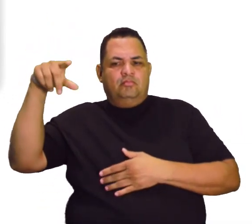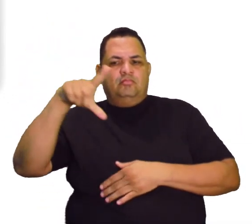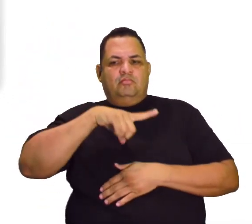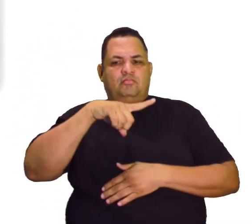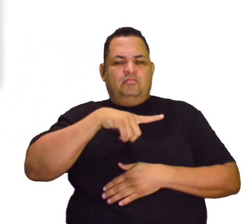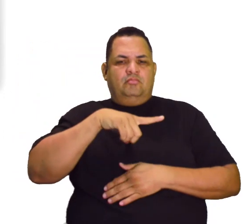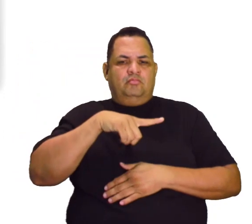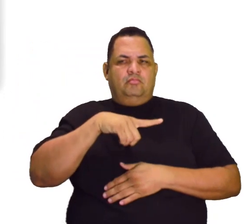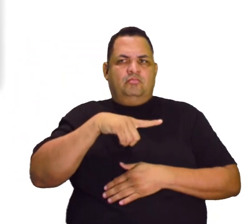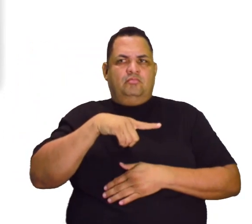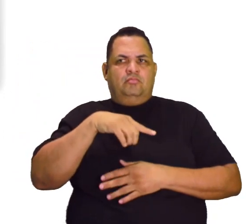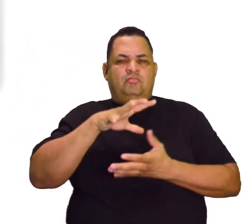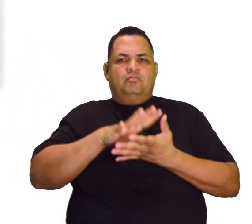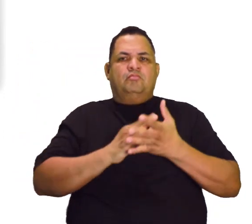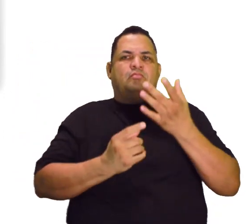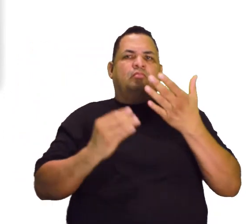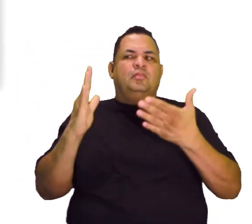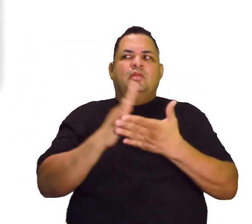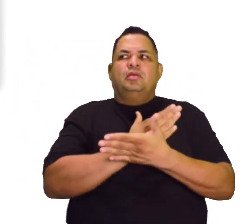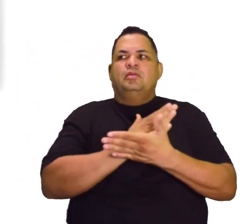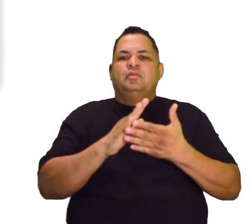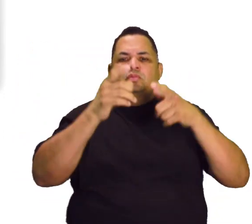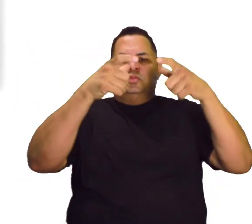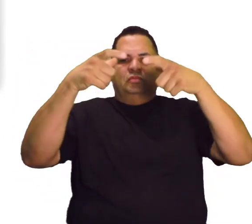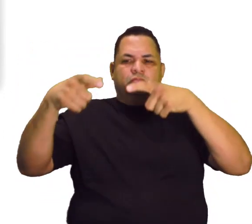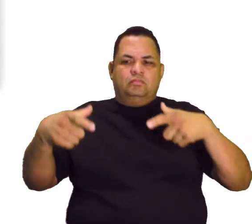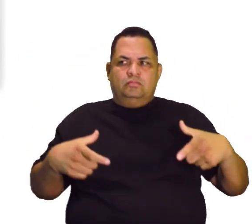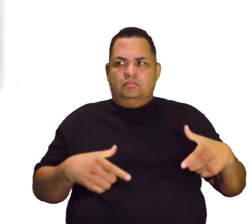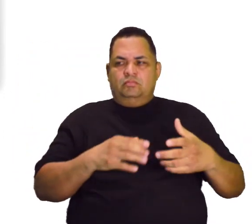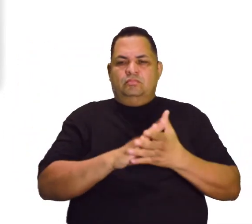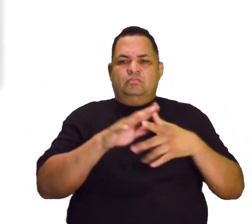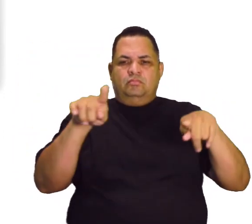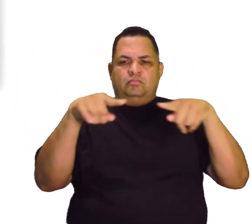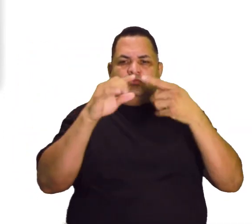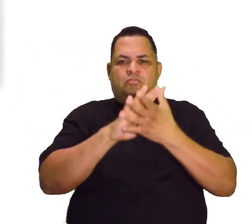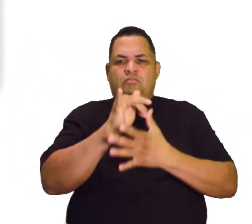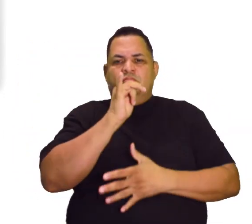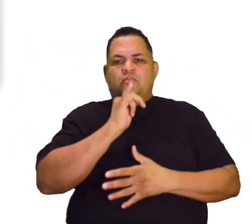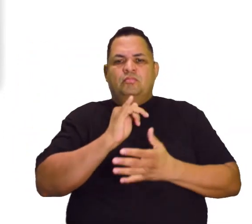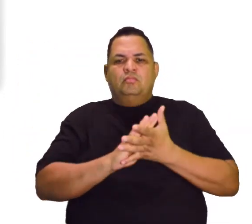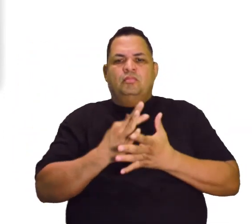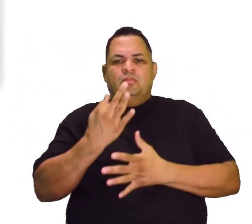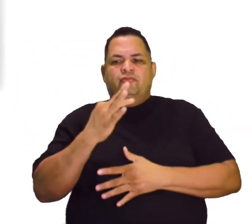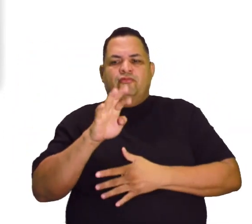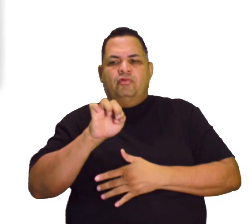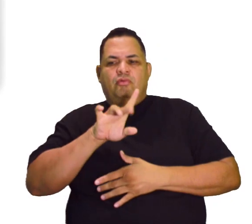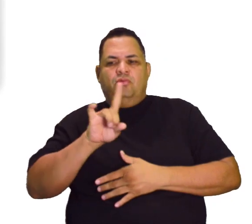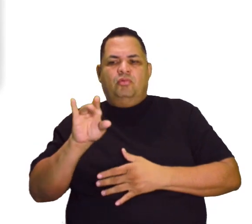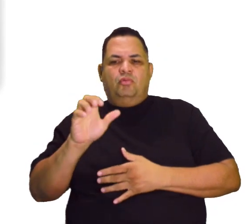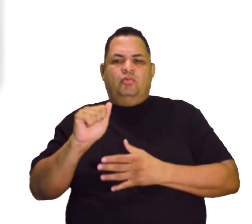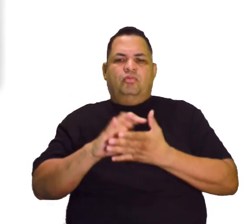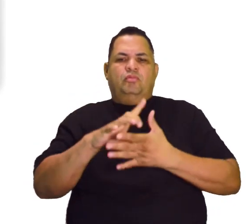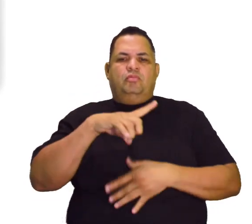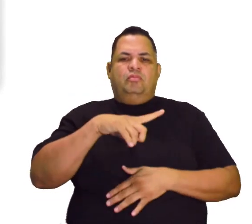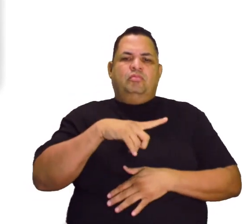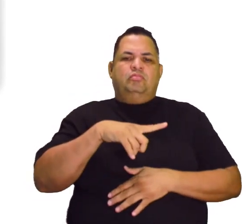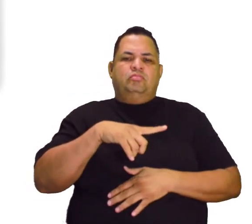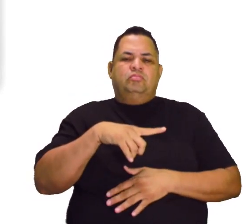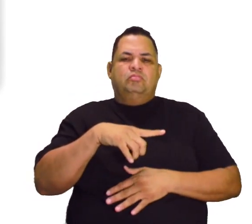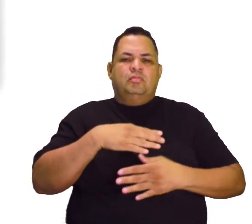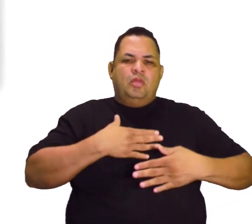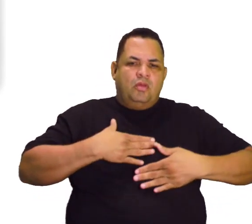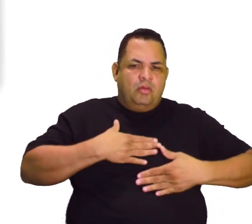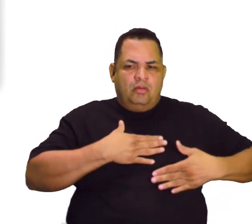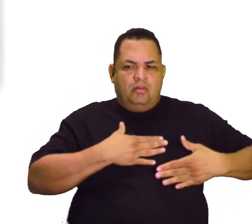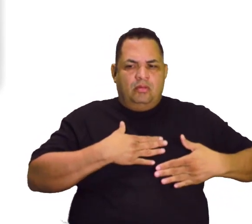que em alguns locais são as músicas, por exemplo, forró, em outros já tem, como na Bahia,